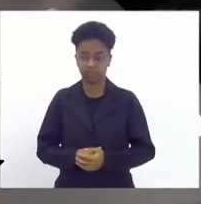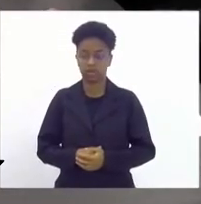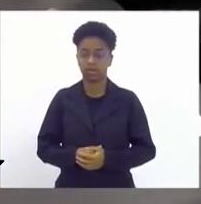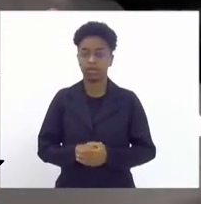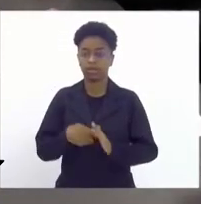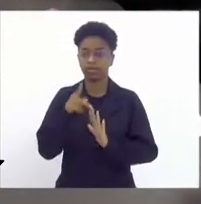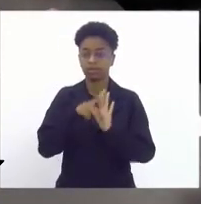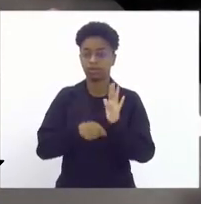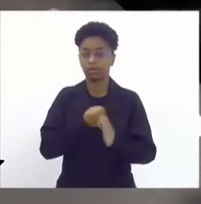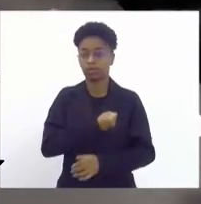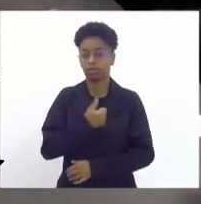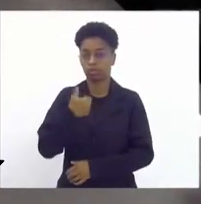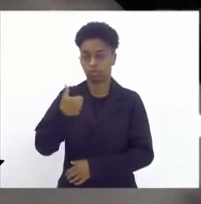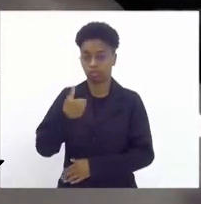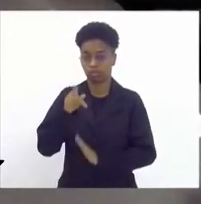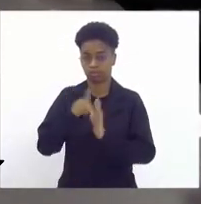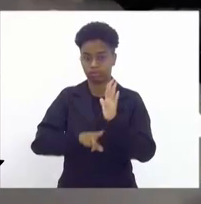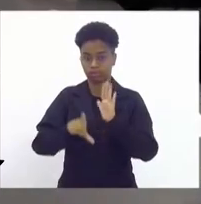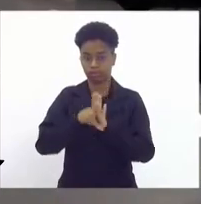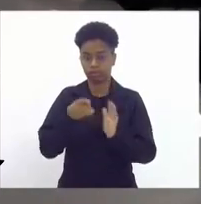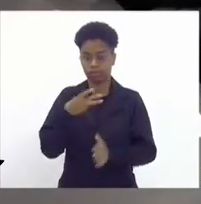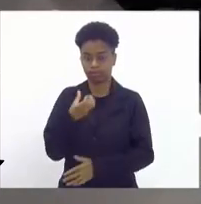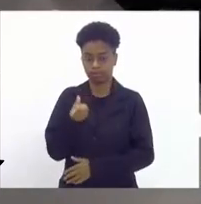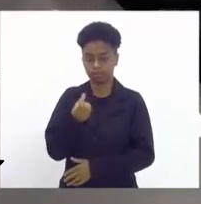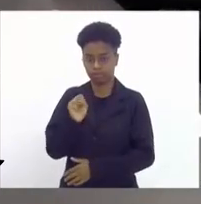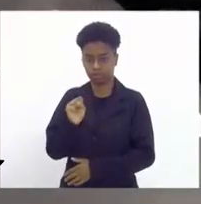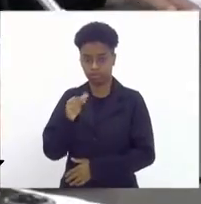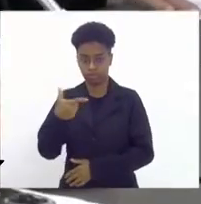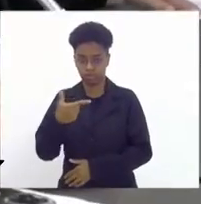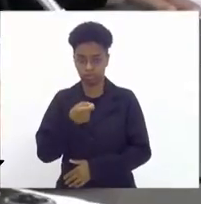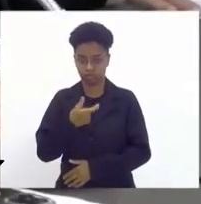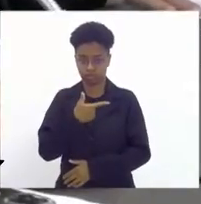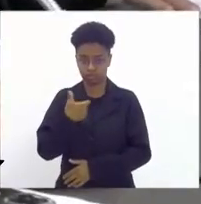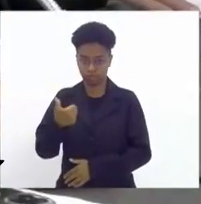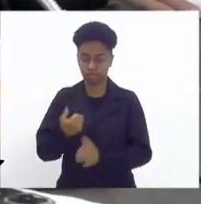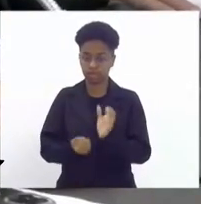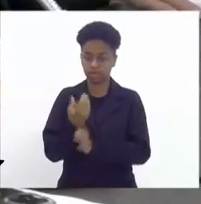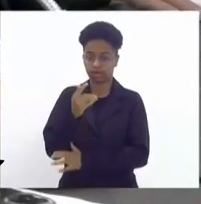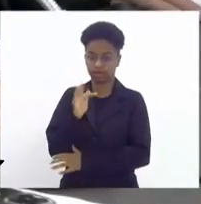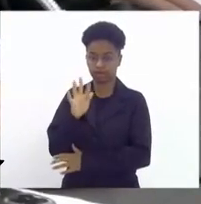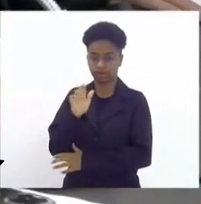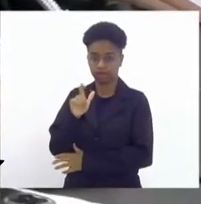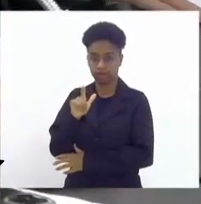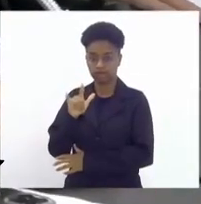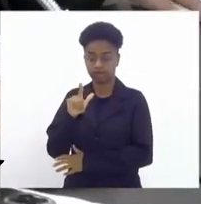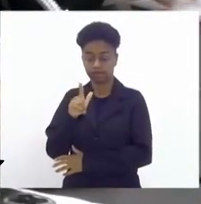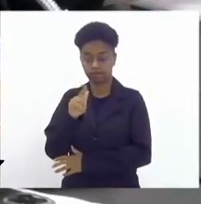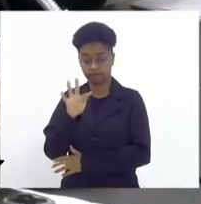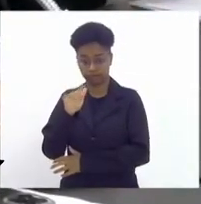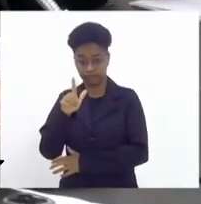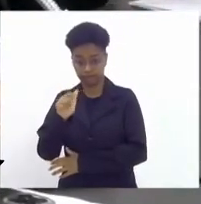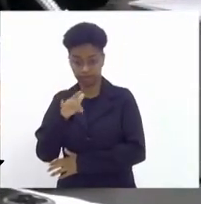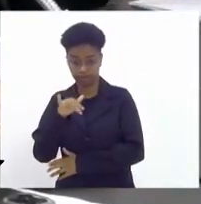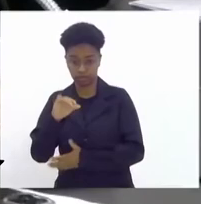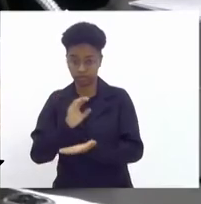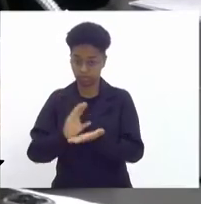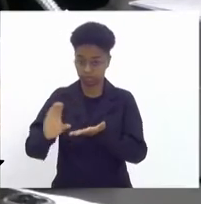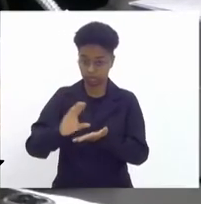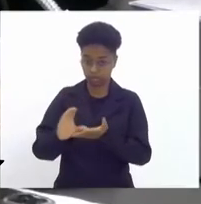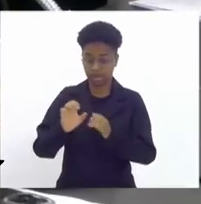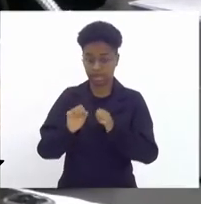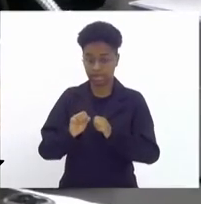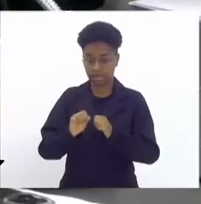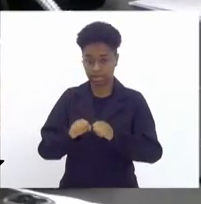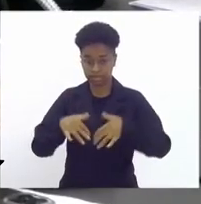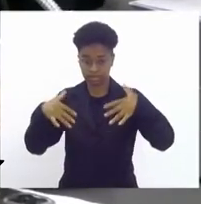1, projeto de lei 3682 de 2021, de autoria do deputado Flávio Serafini, que destina recursos ao Fundo Especial da Assembleia Legislativa do Estado do Rio de